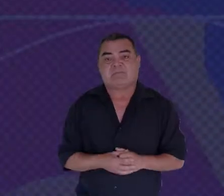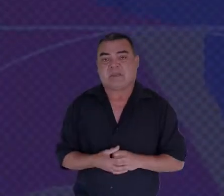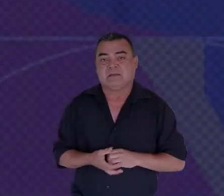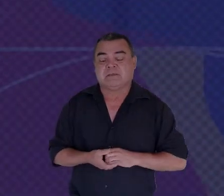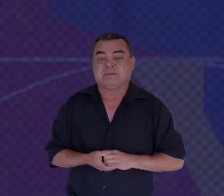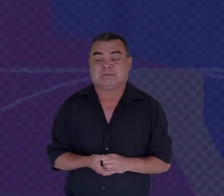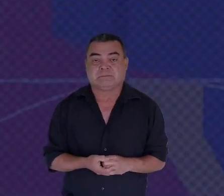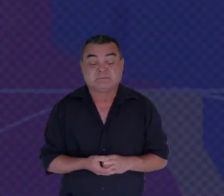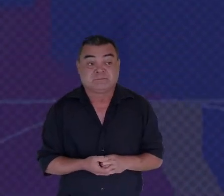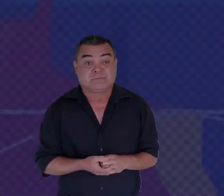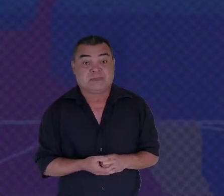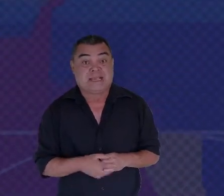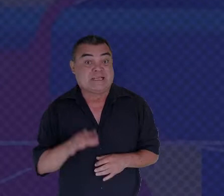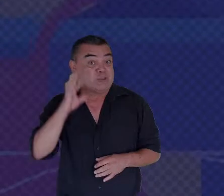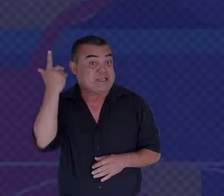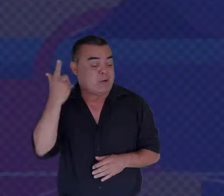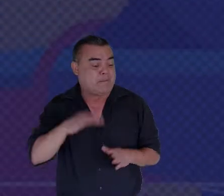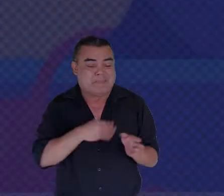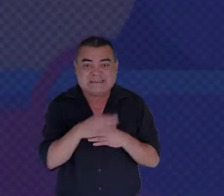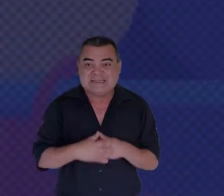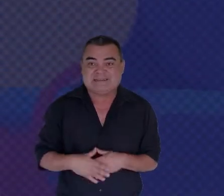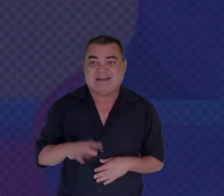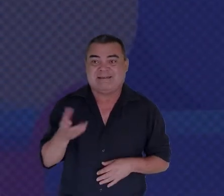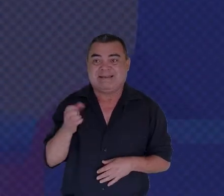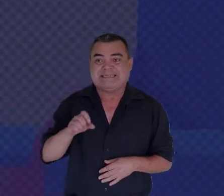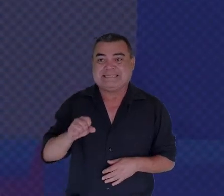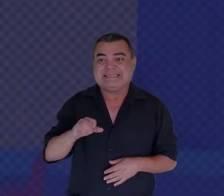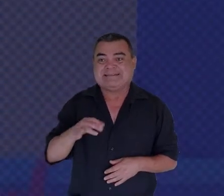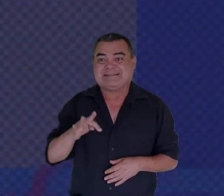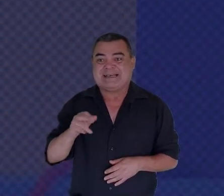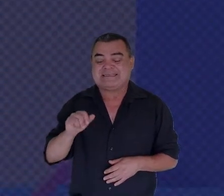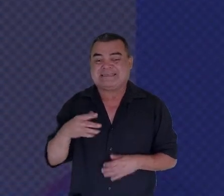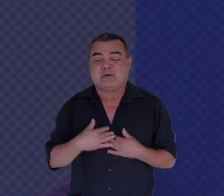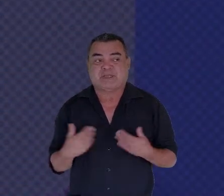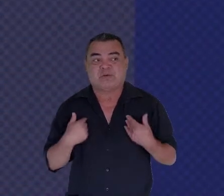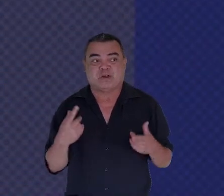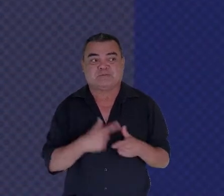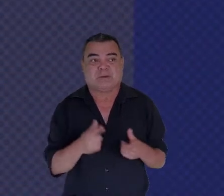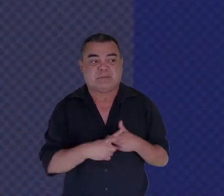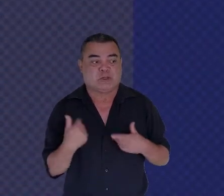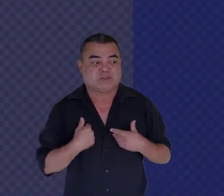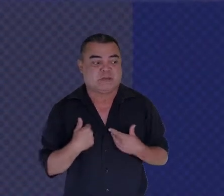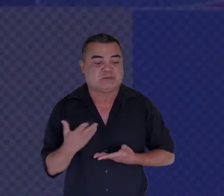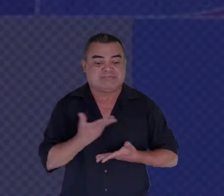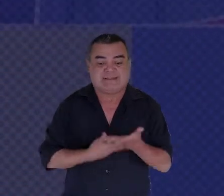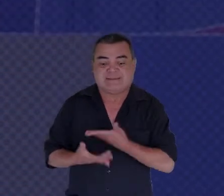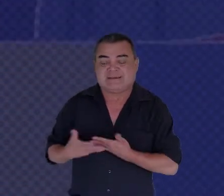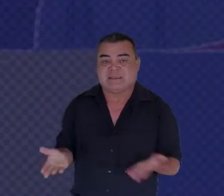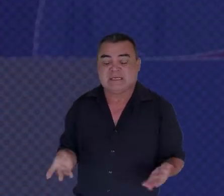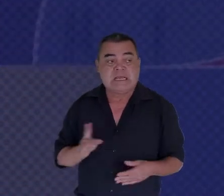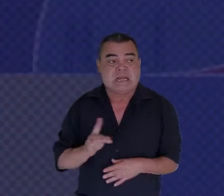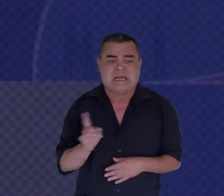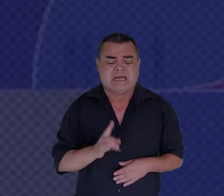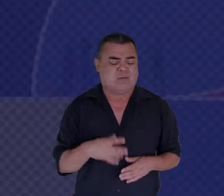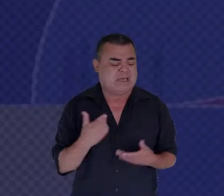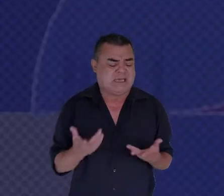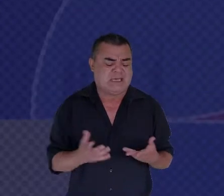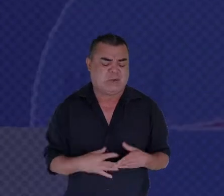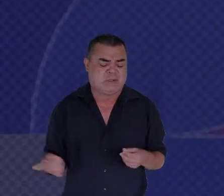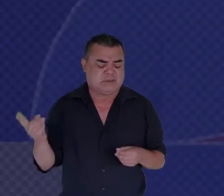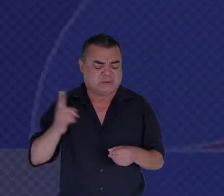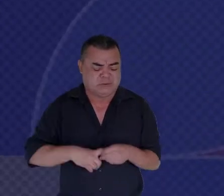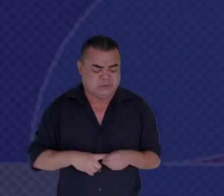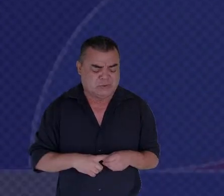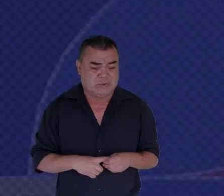criar é bom a solução para tanta hesitação que é um dos temas dilemas que nós estamos tratando aqui não é obviamente